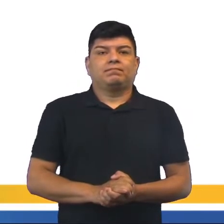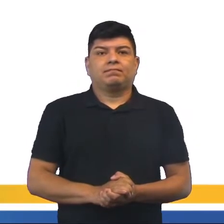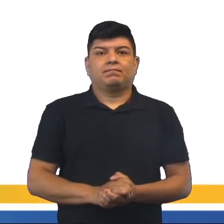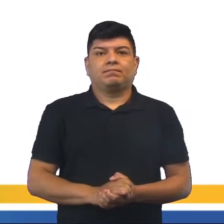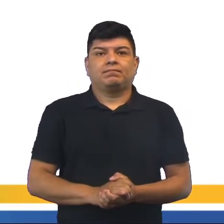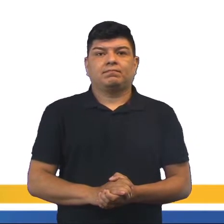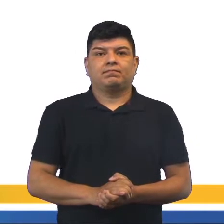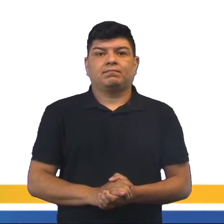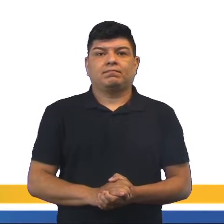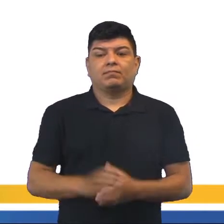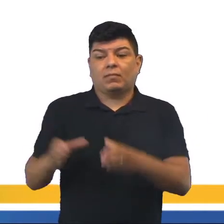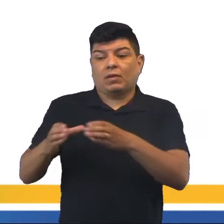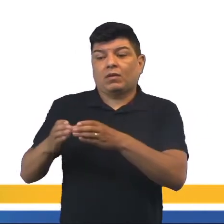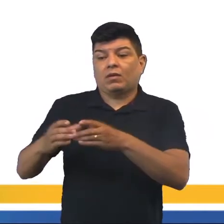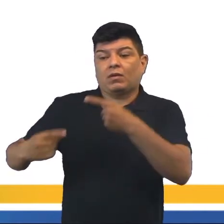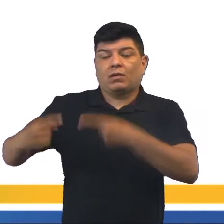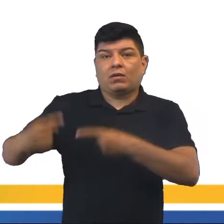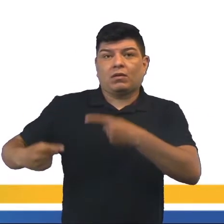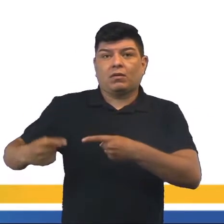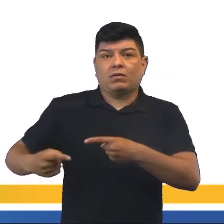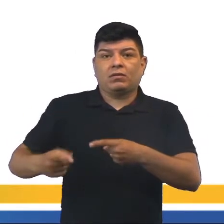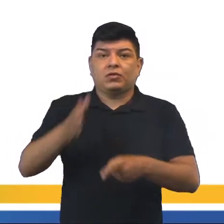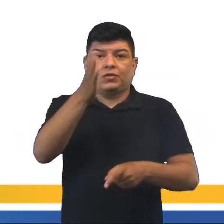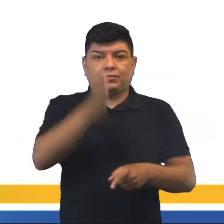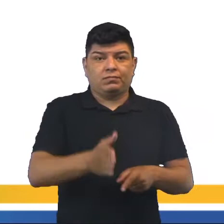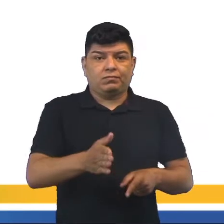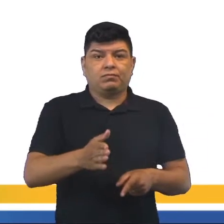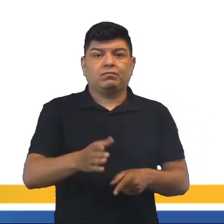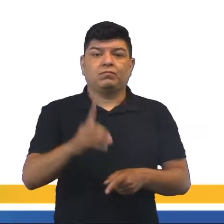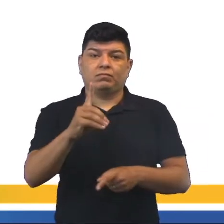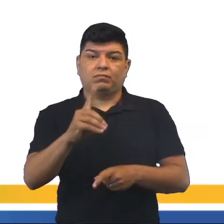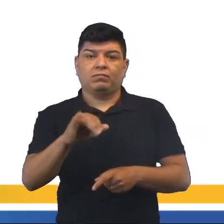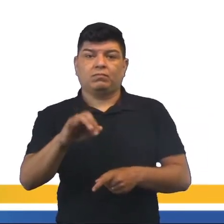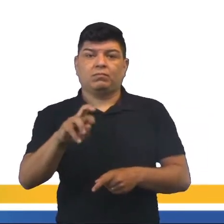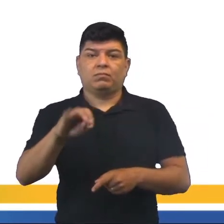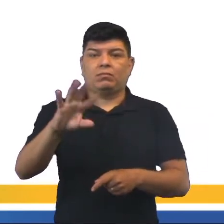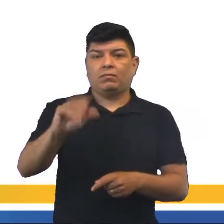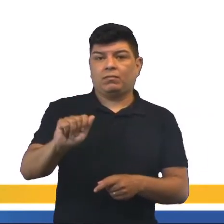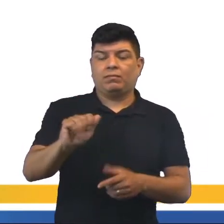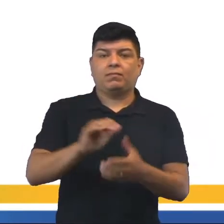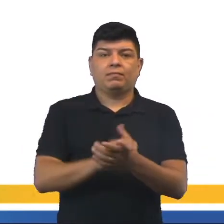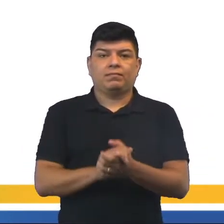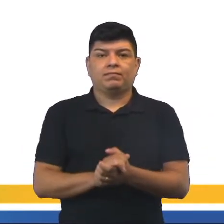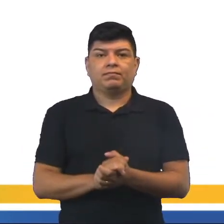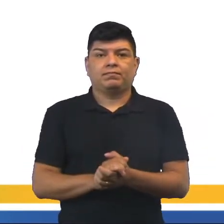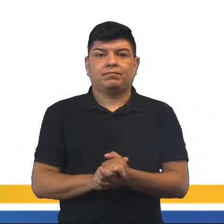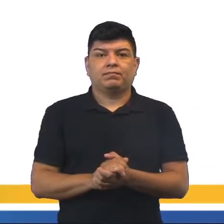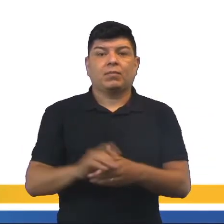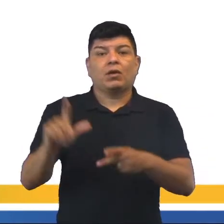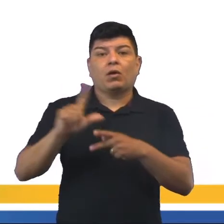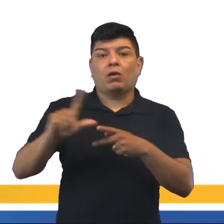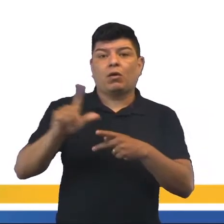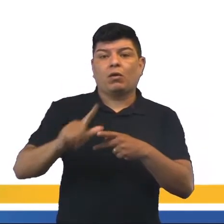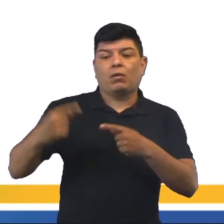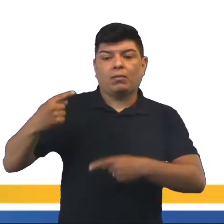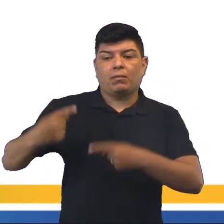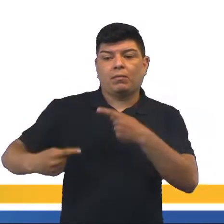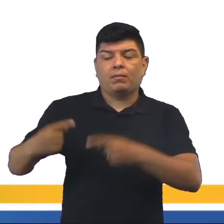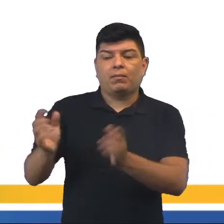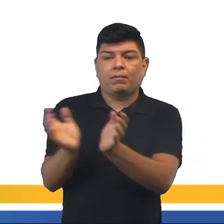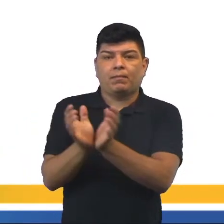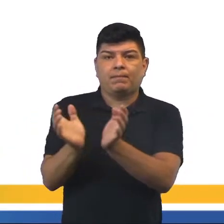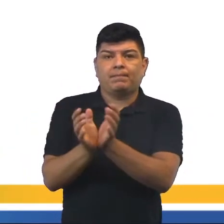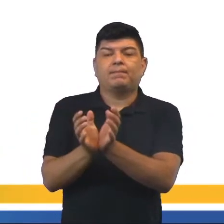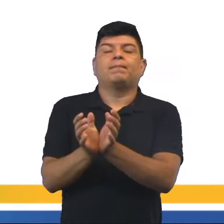Os partidos políticos e a direta já. Com o retorno ao pluripartidarismo, a Aliança